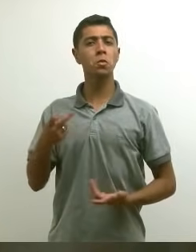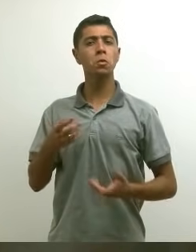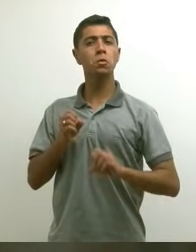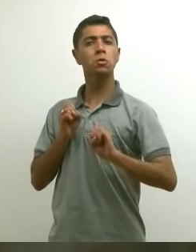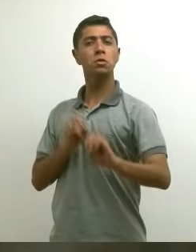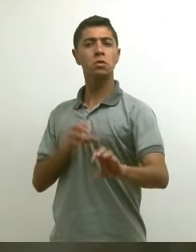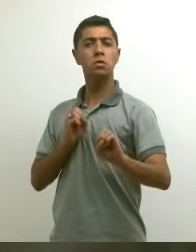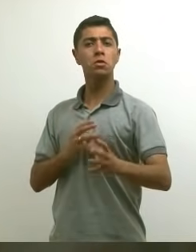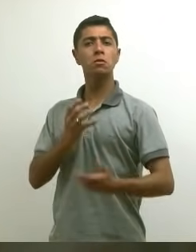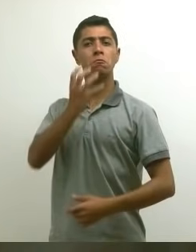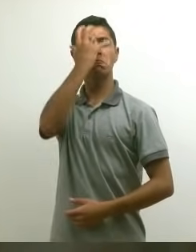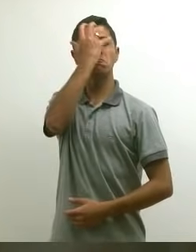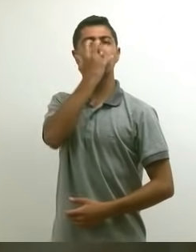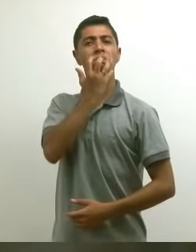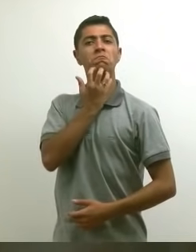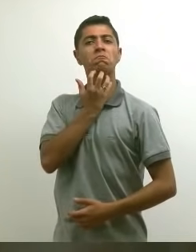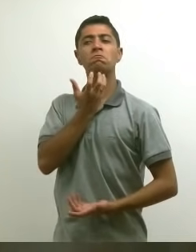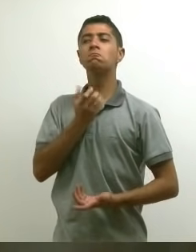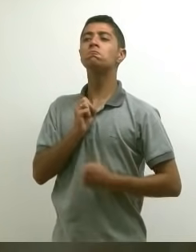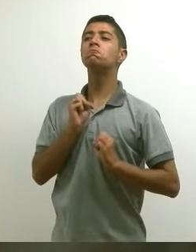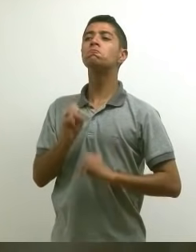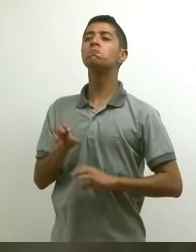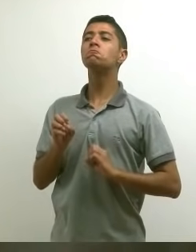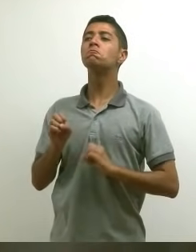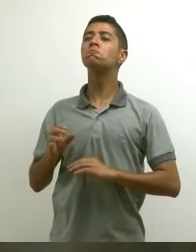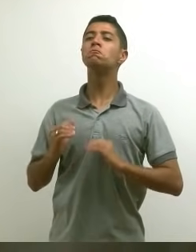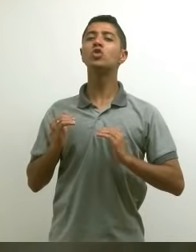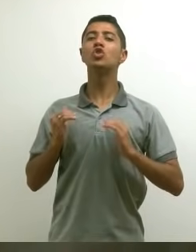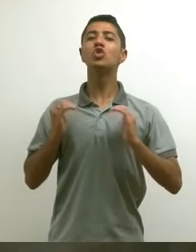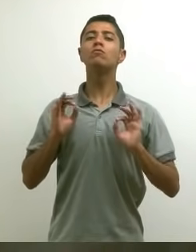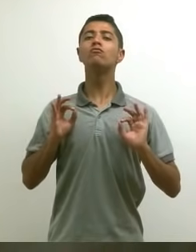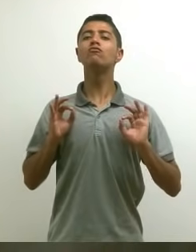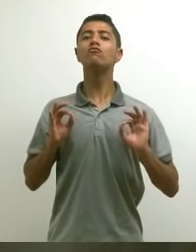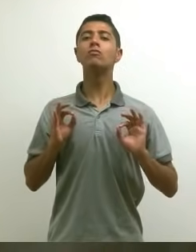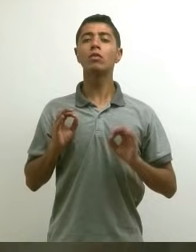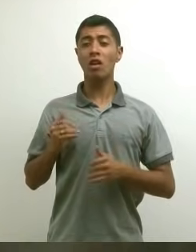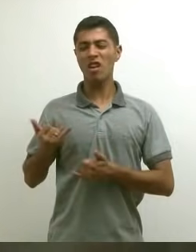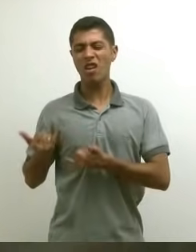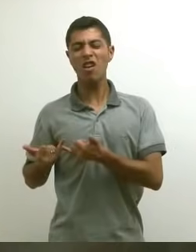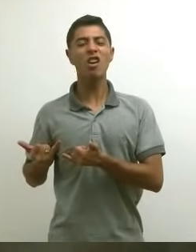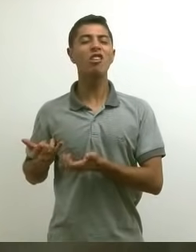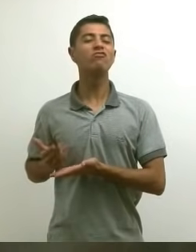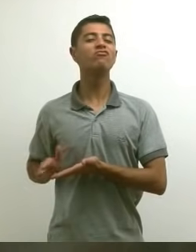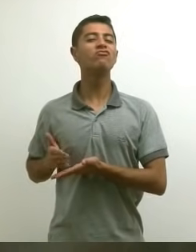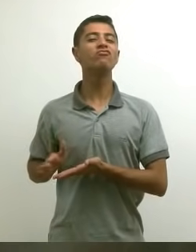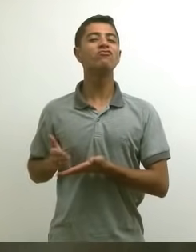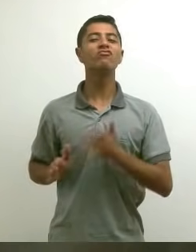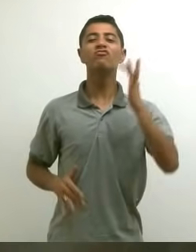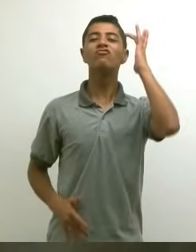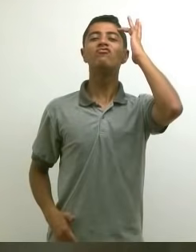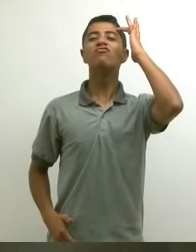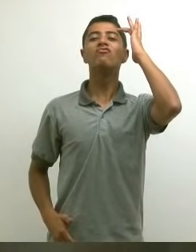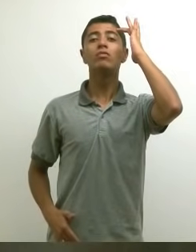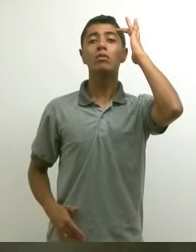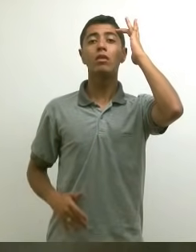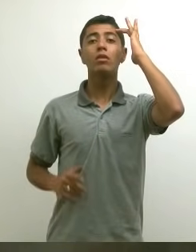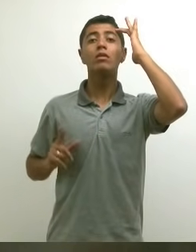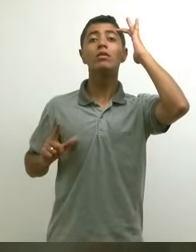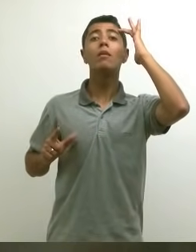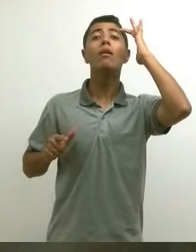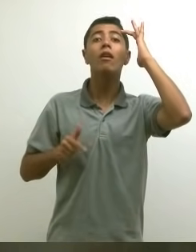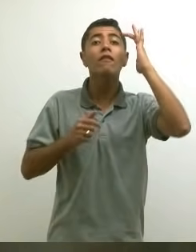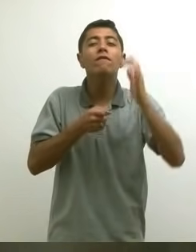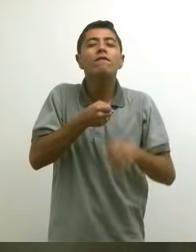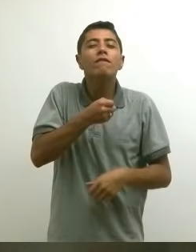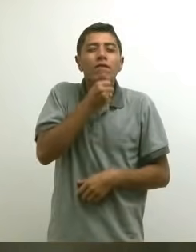quando vai ficando velho vai ficar no sábado ele volta a brincar que caracteriza o velho sábio é aquele brinca de novo uma criança